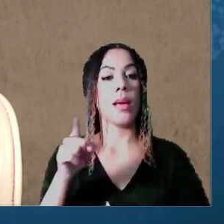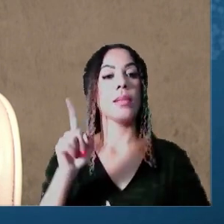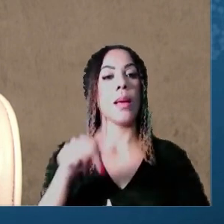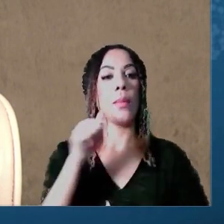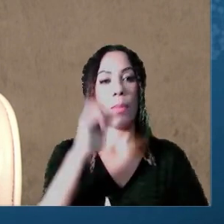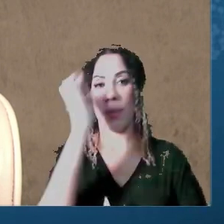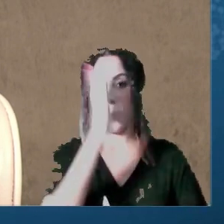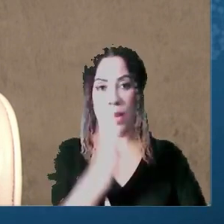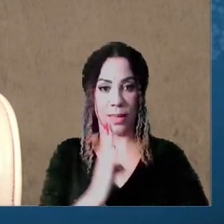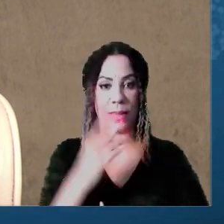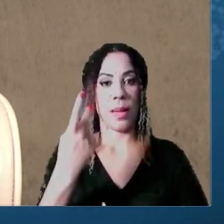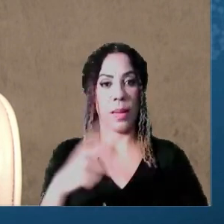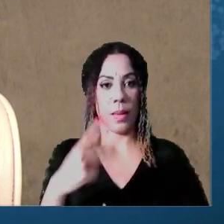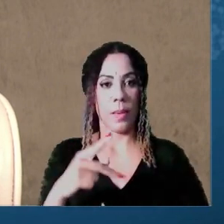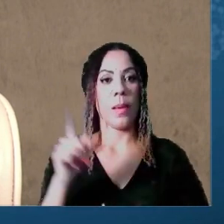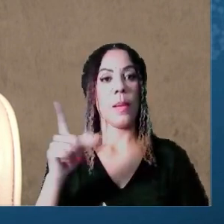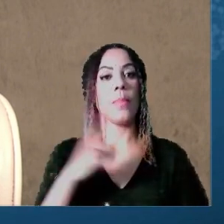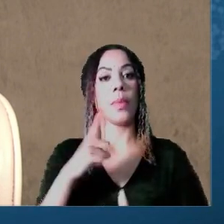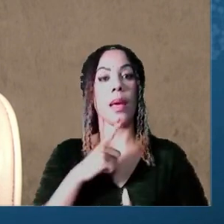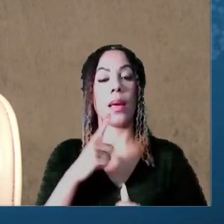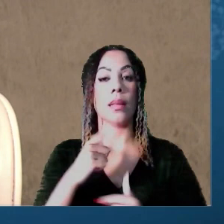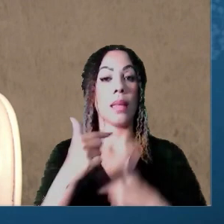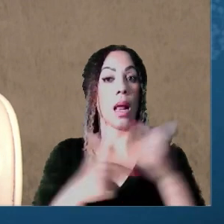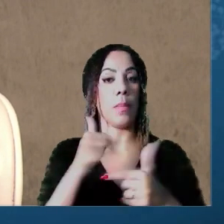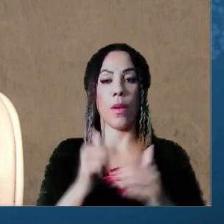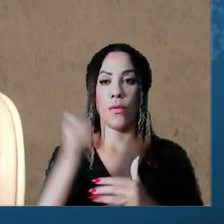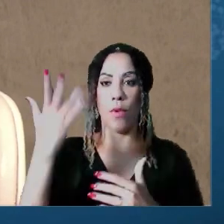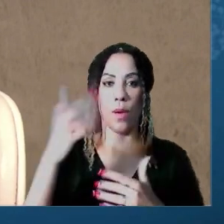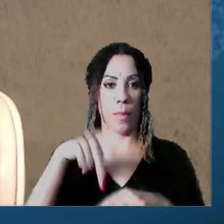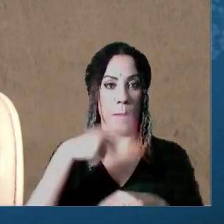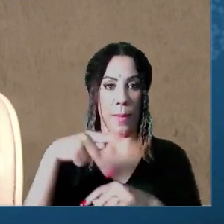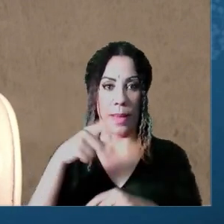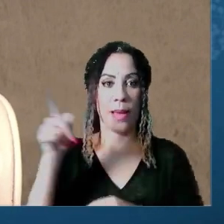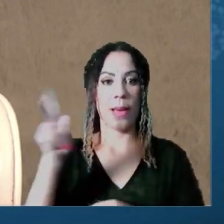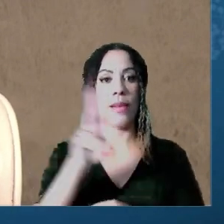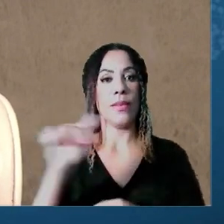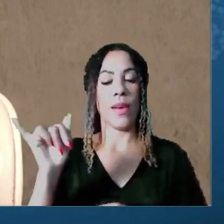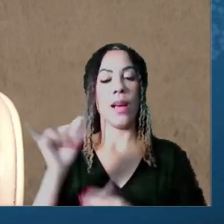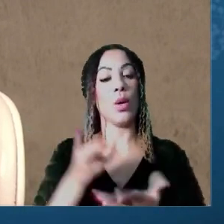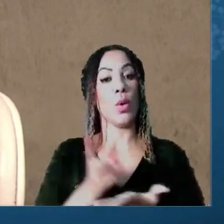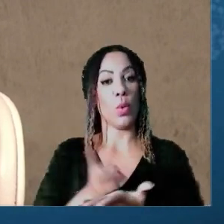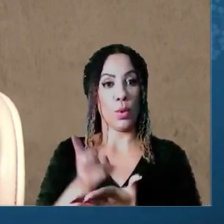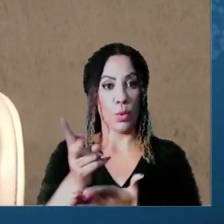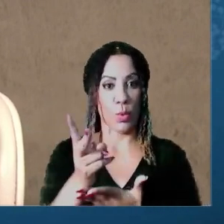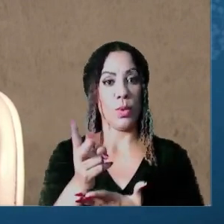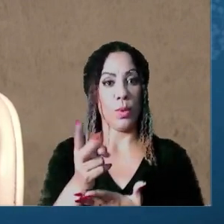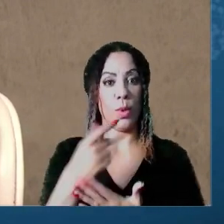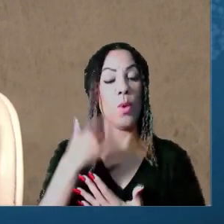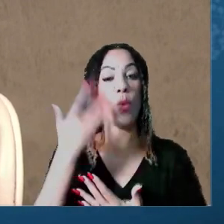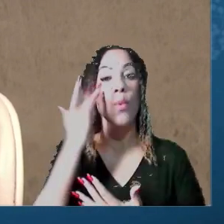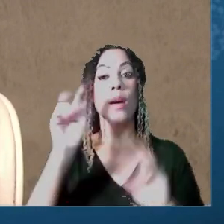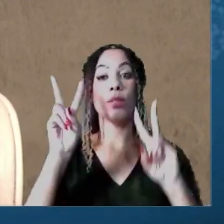brasileira com a carreira internacional e vai dar continuidade, né? Eu acho que o tema que a Suene